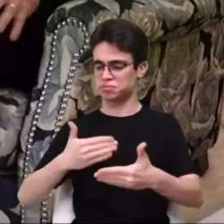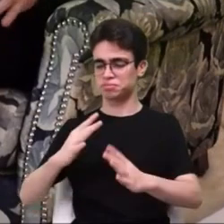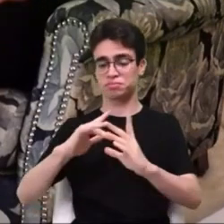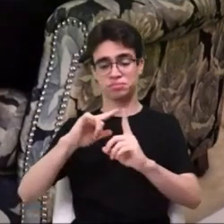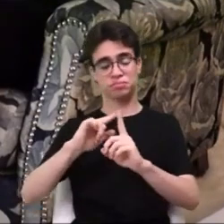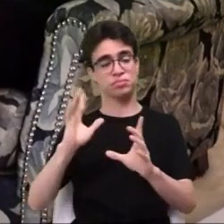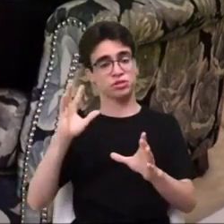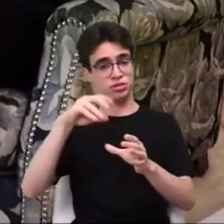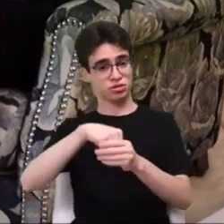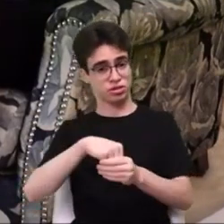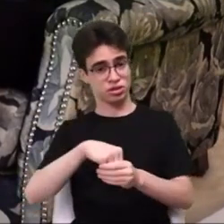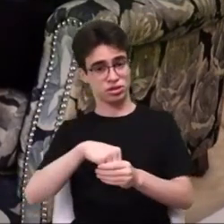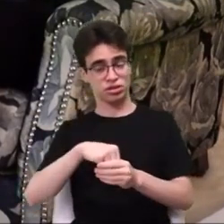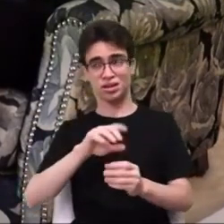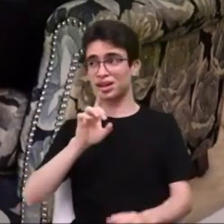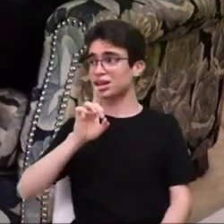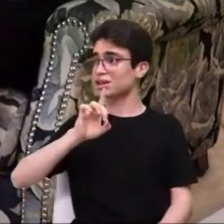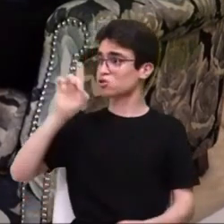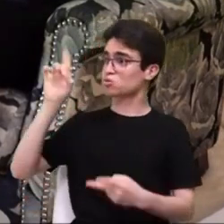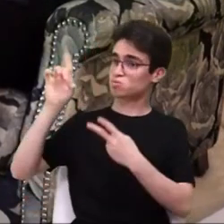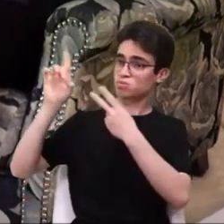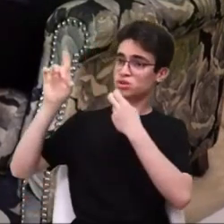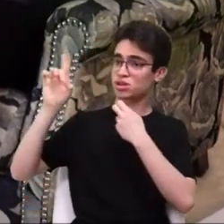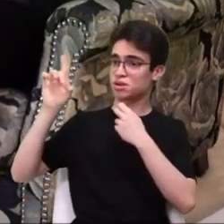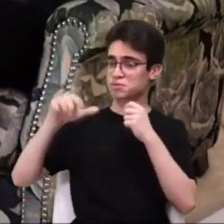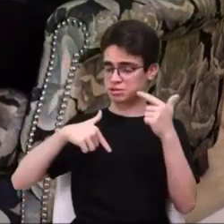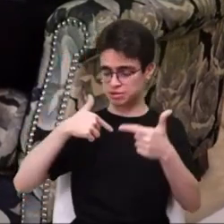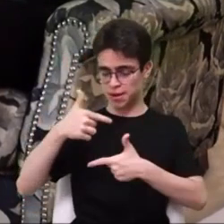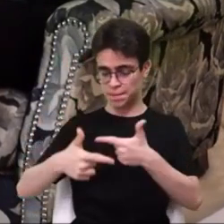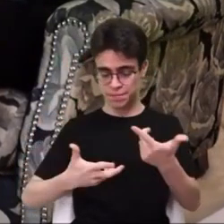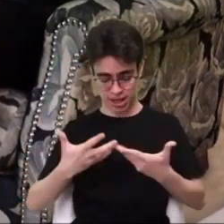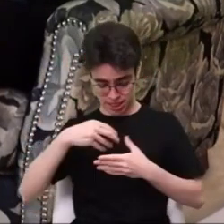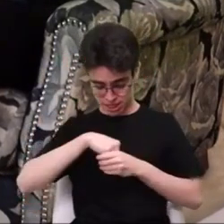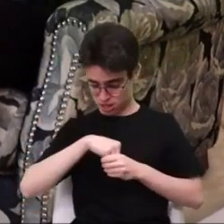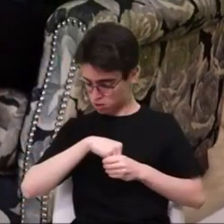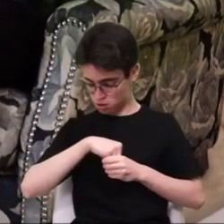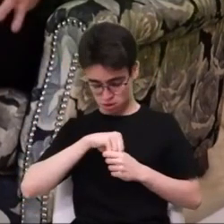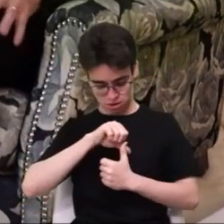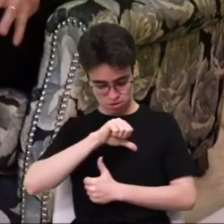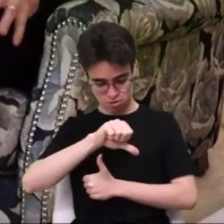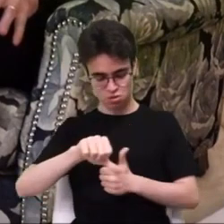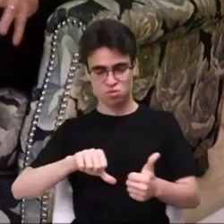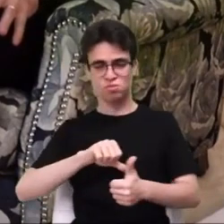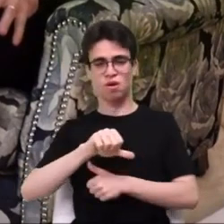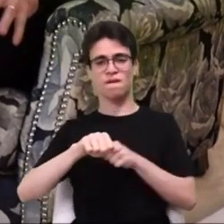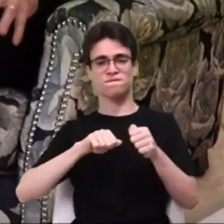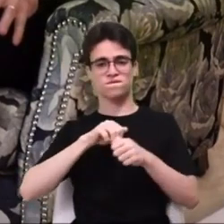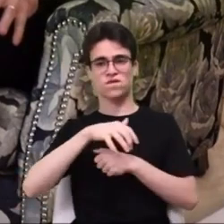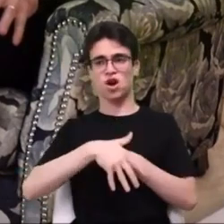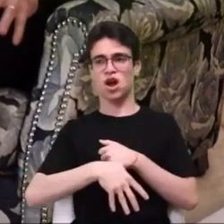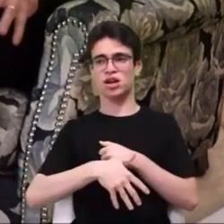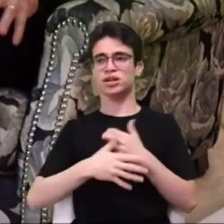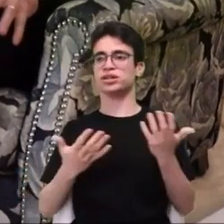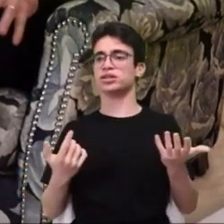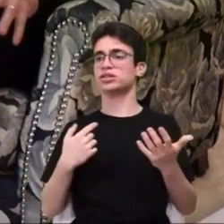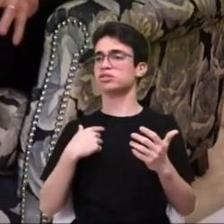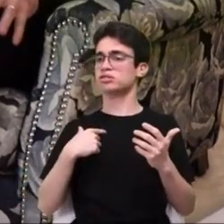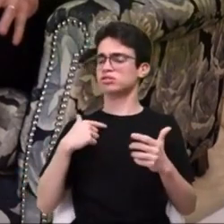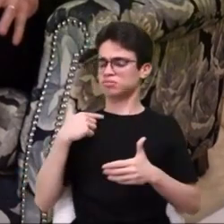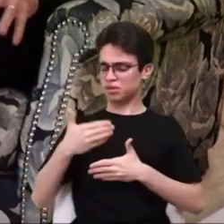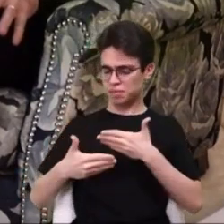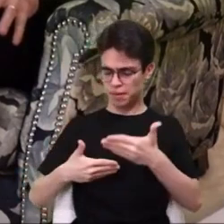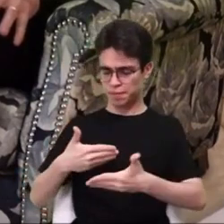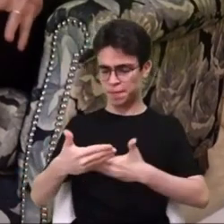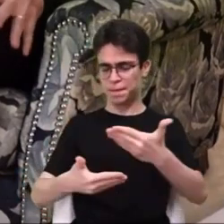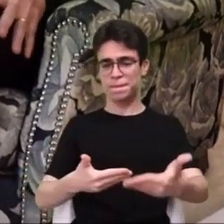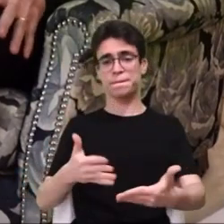igreja, vendo Deus trabalhar de dentro para fora. Uhum. Então, quanto mais eu caminhava, mais